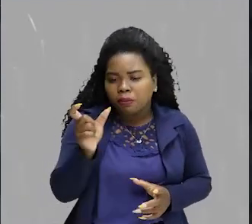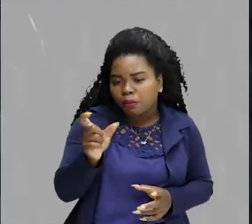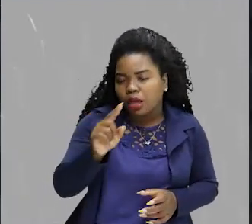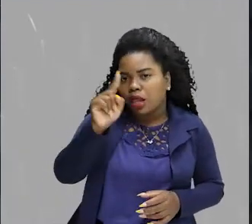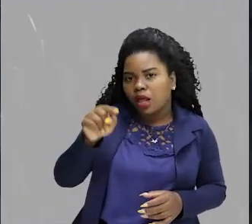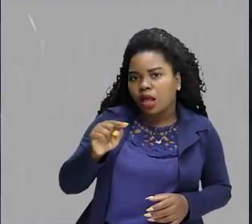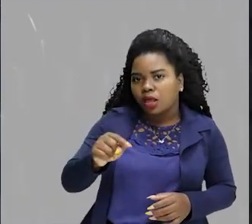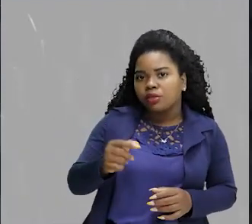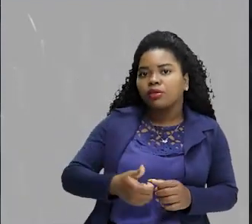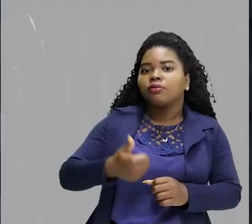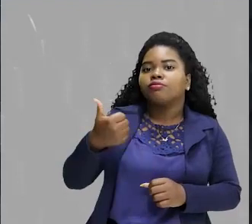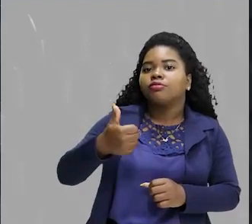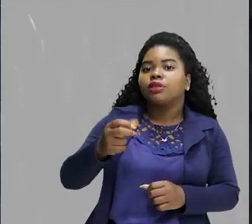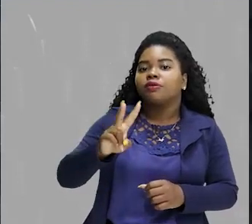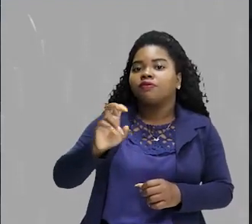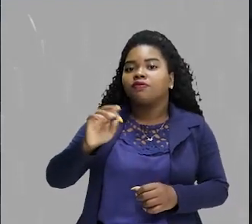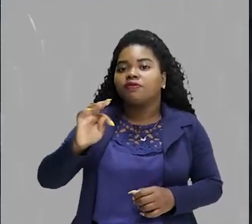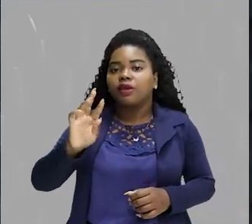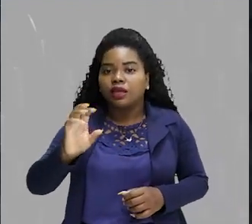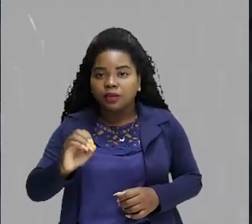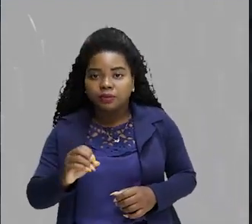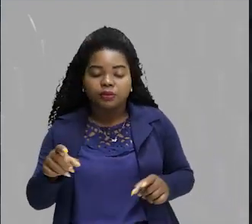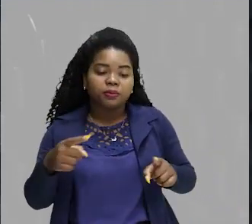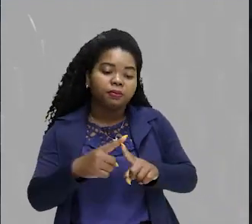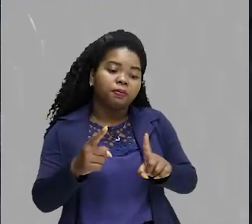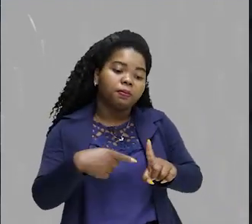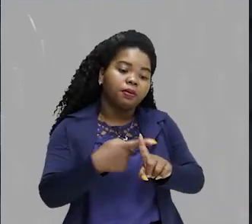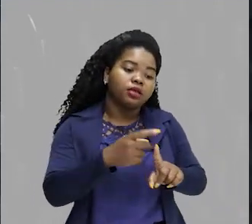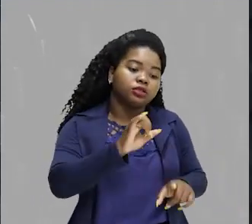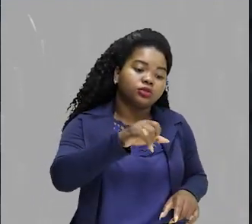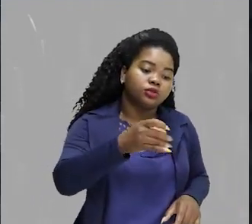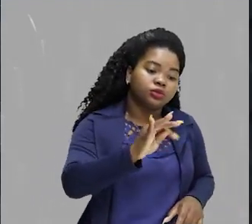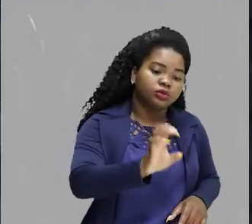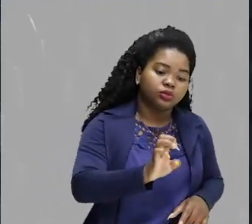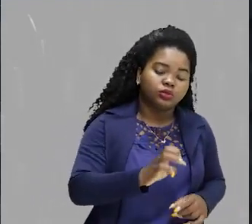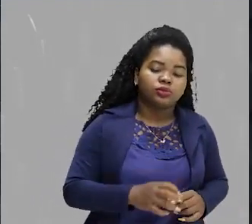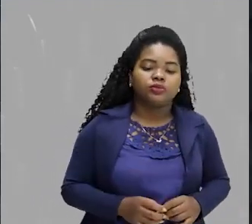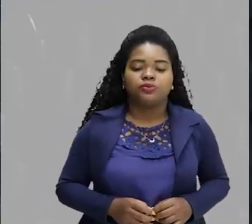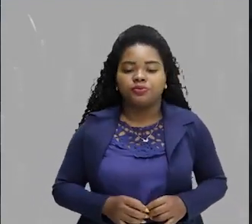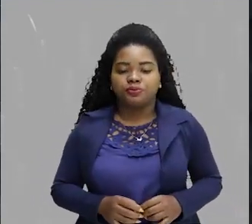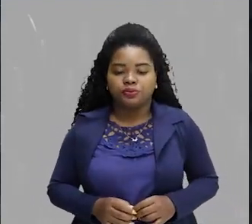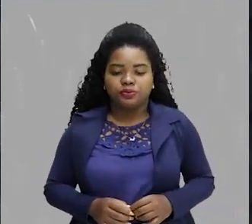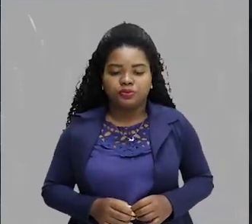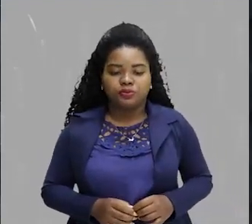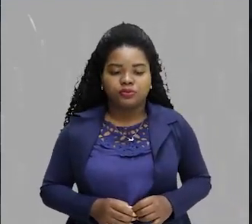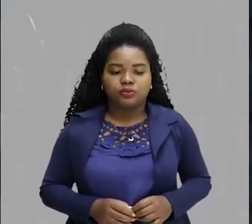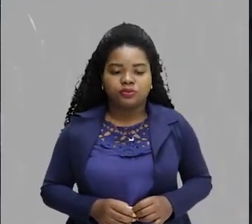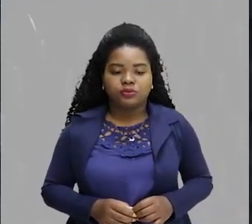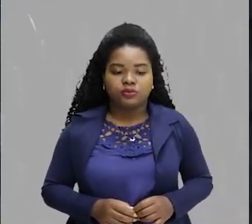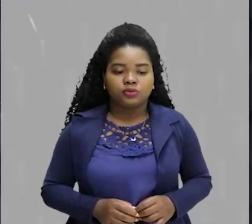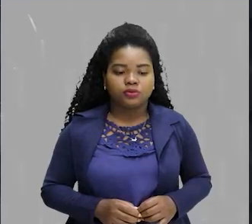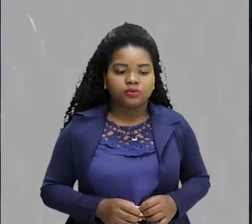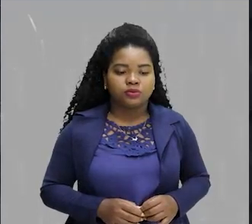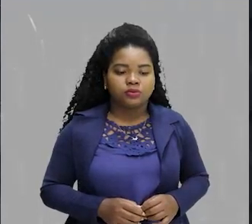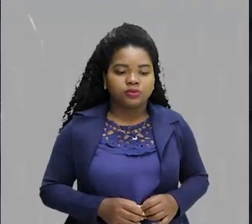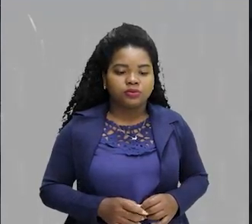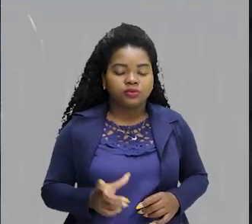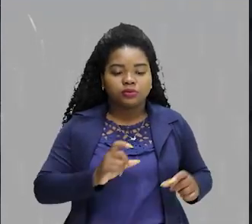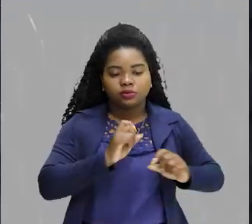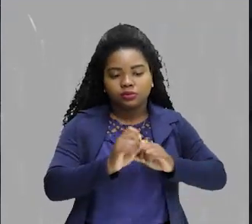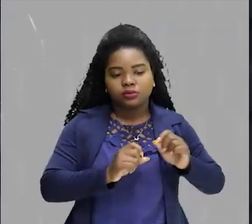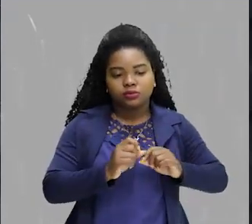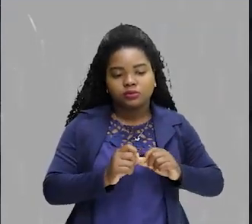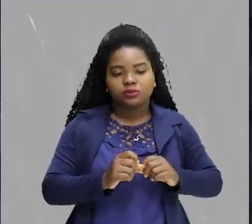Verbo e sujeito trocaram de lugar, complemento e ponto de interrogação. They were not good friends during childhood. Eles